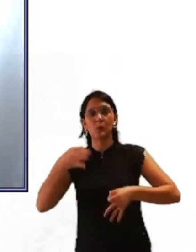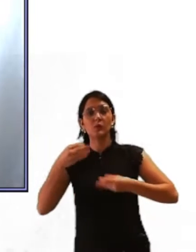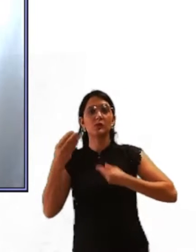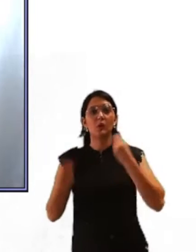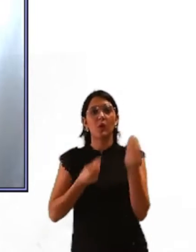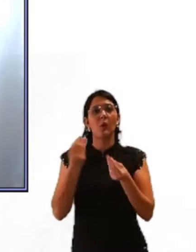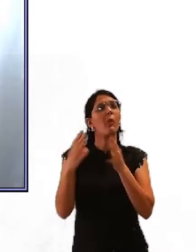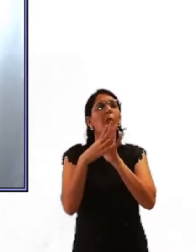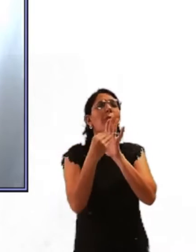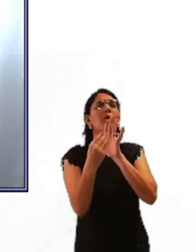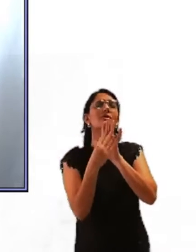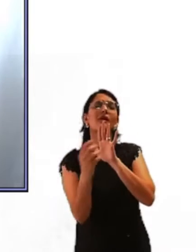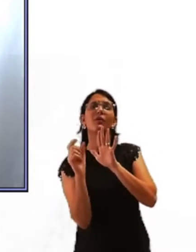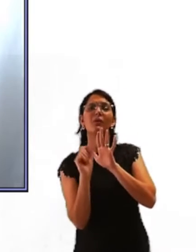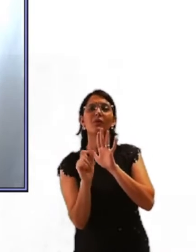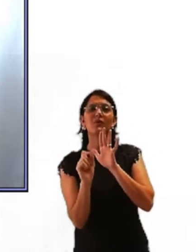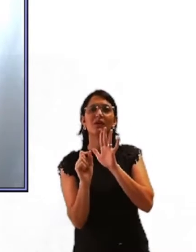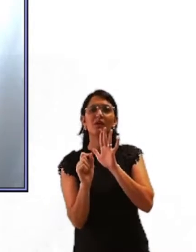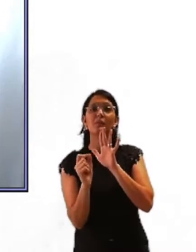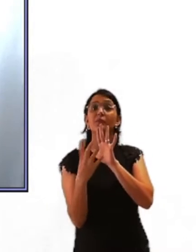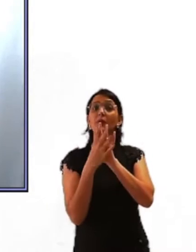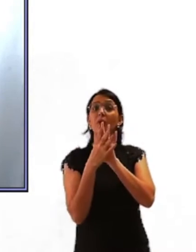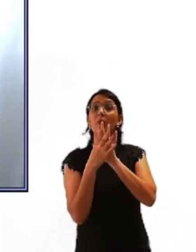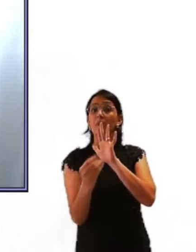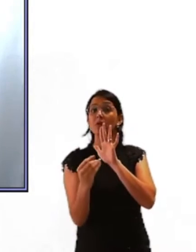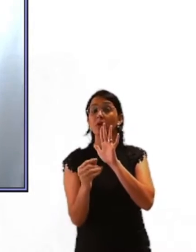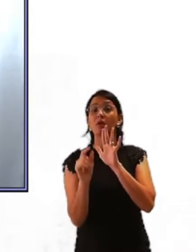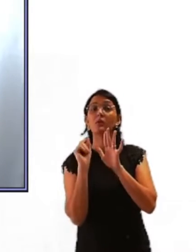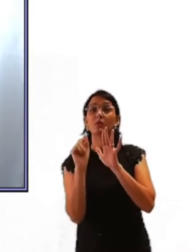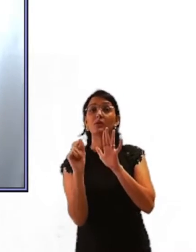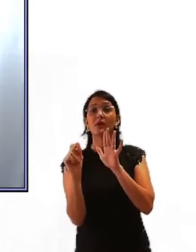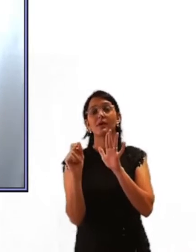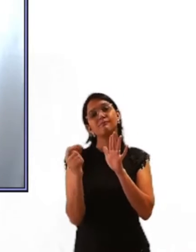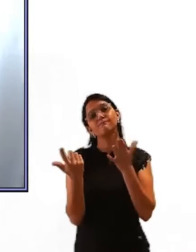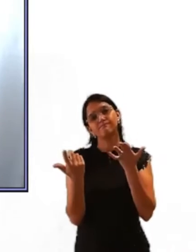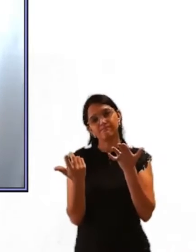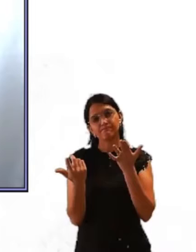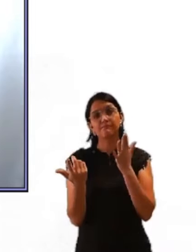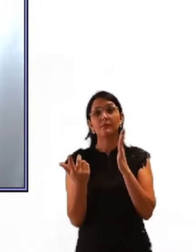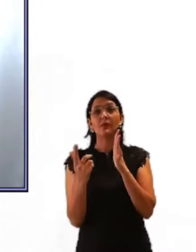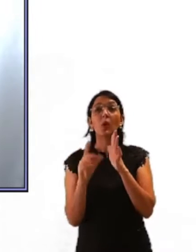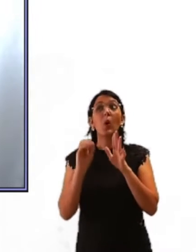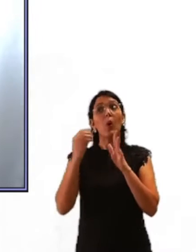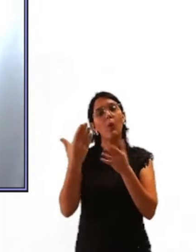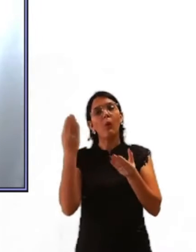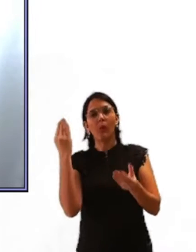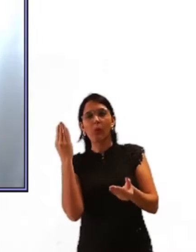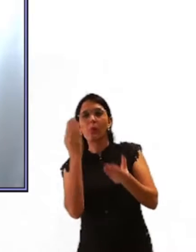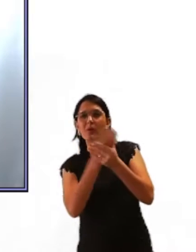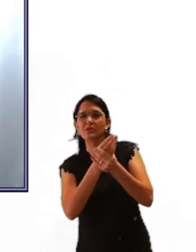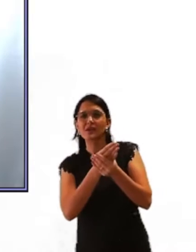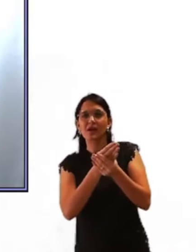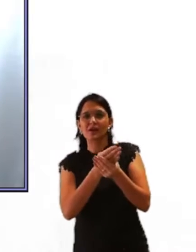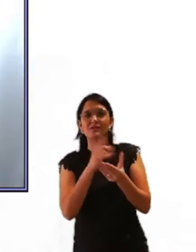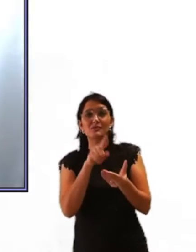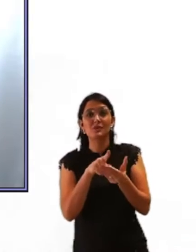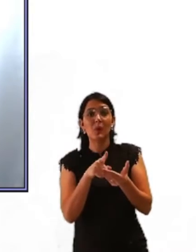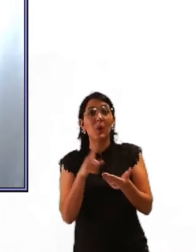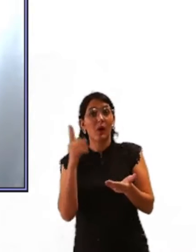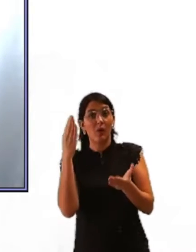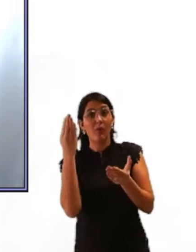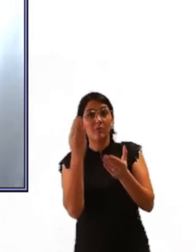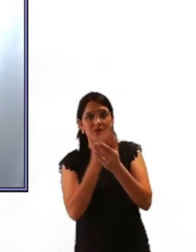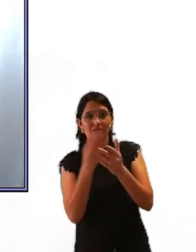aqueles modelos que não são, ou aqueles casos que não são resolvidos com base em